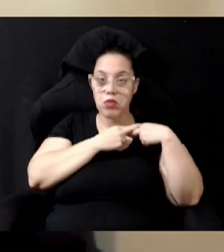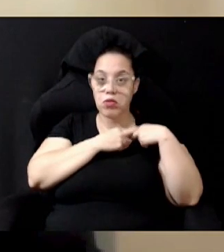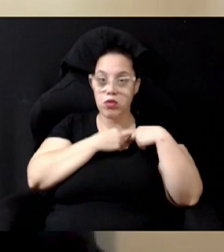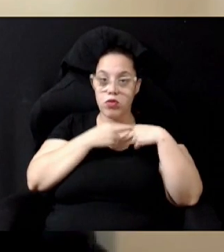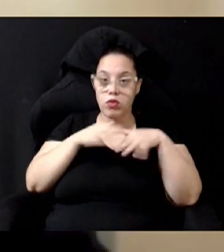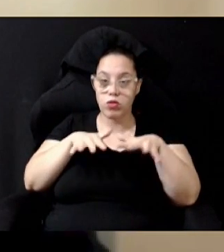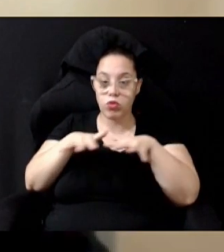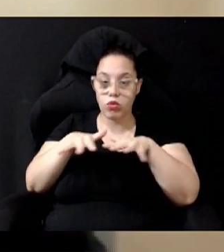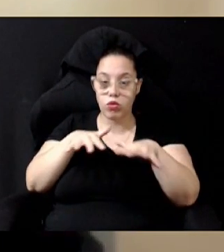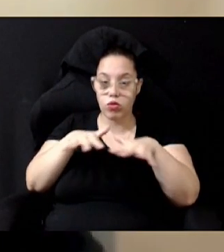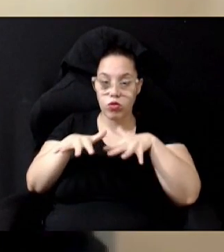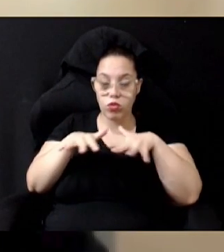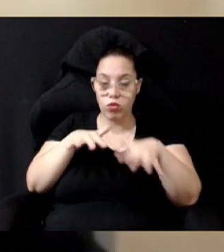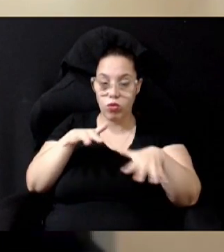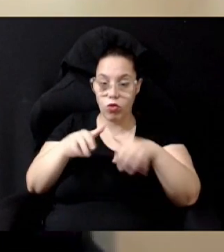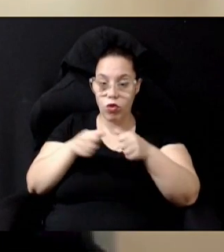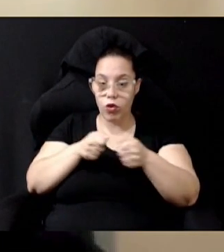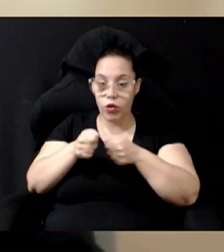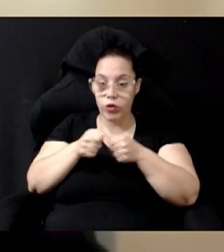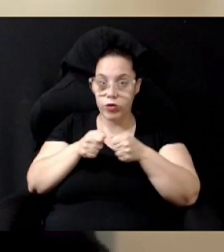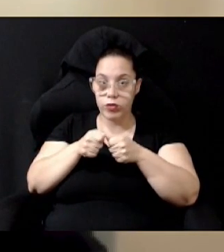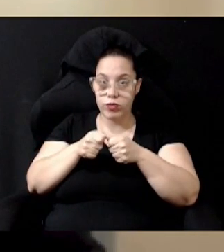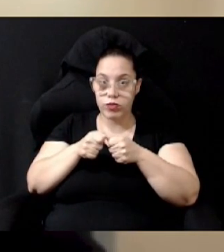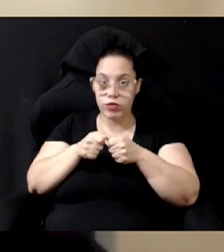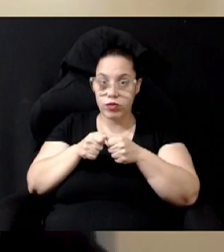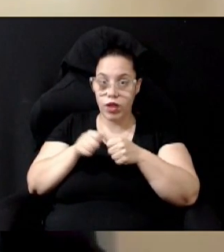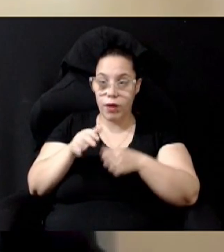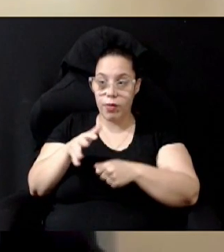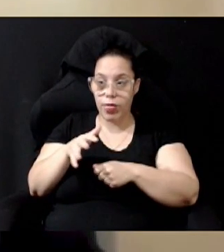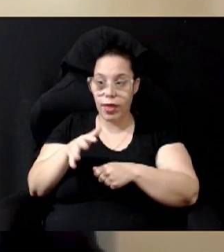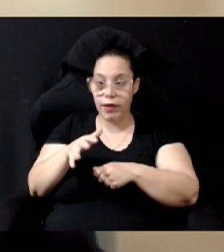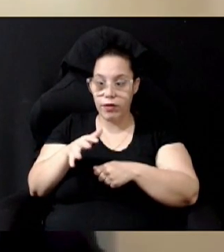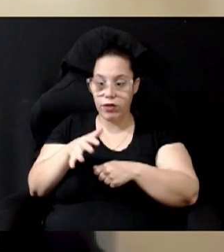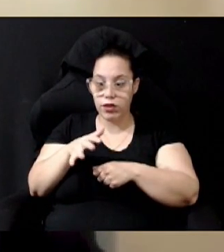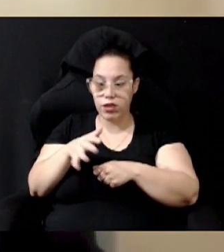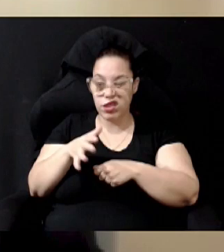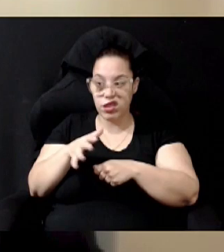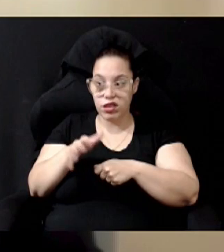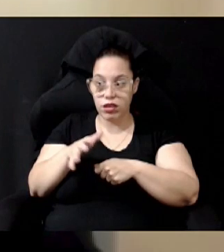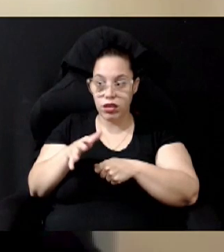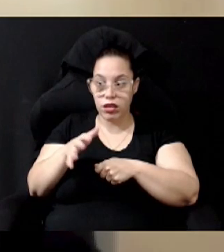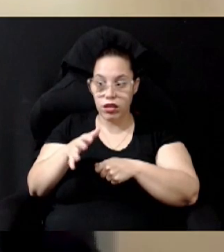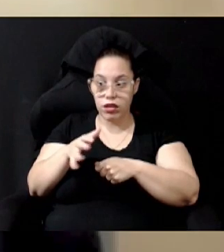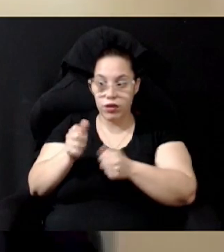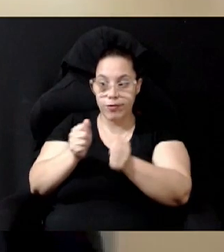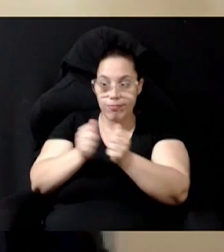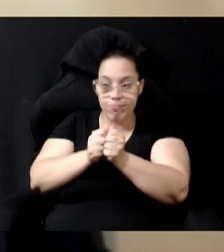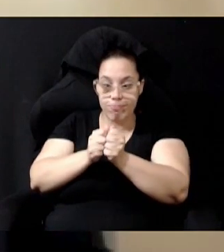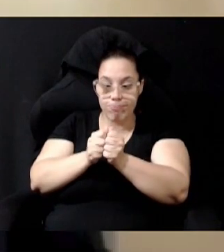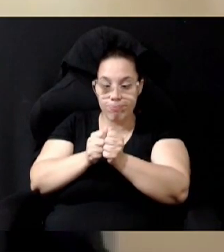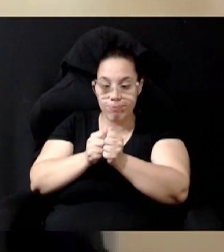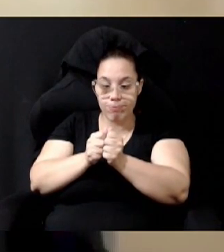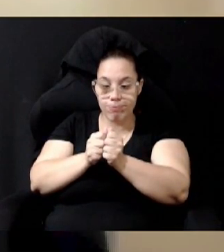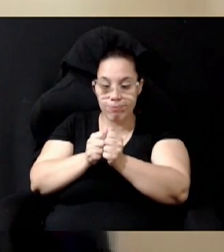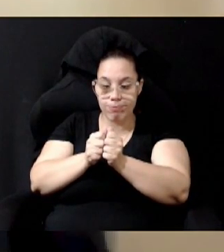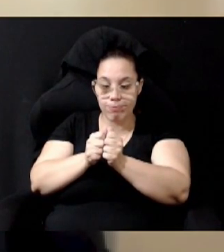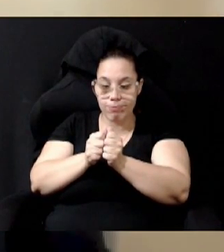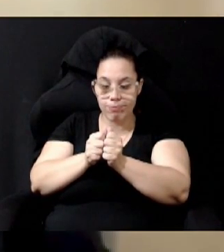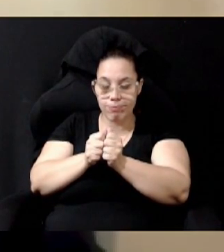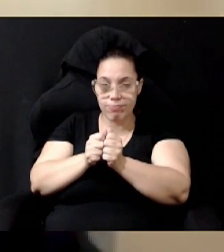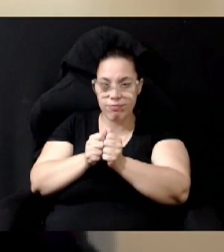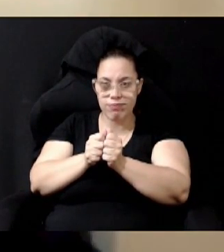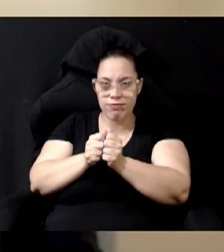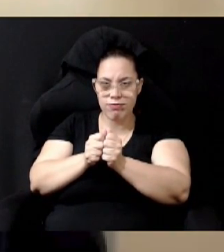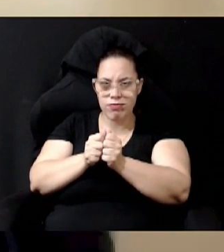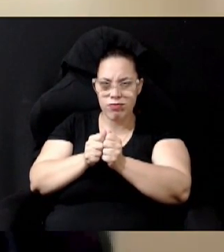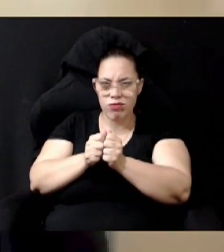movimento. Aí pode surgir um tremor, e um tremor junto com uma imprecisão e um